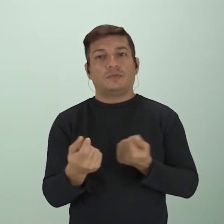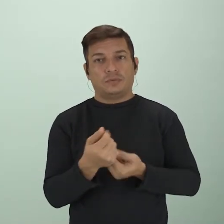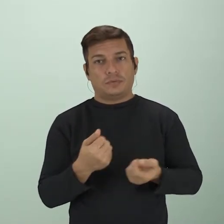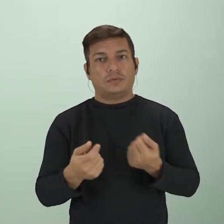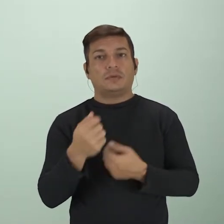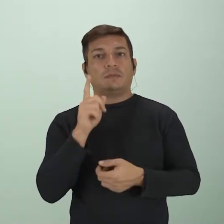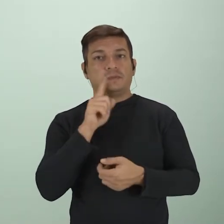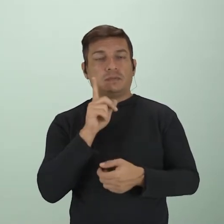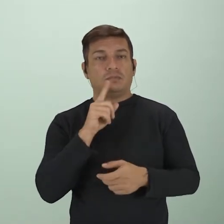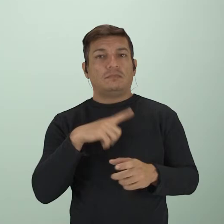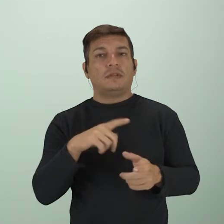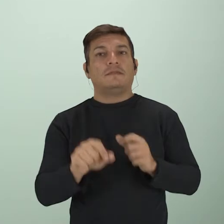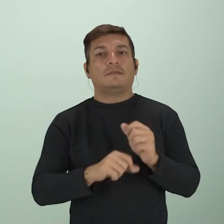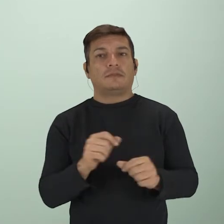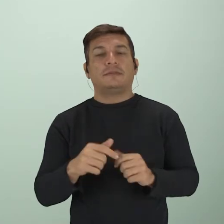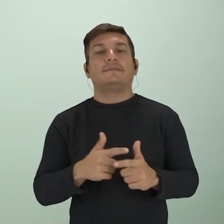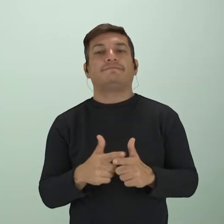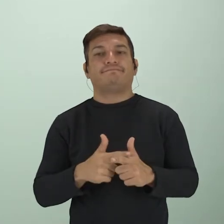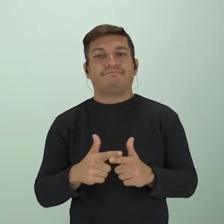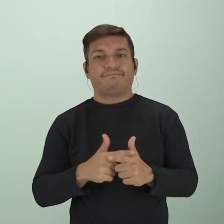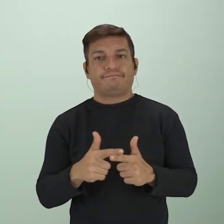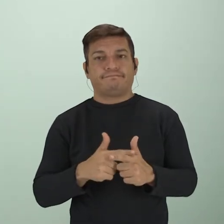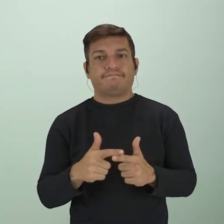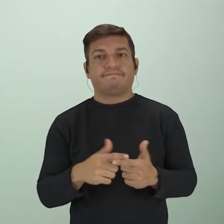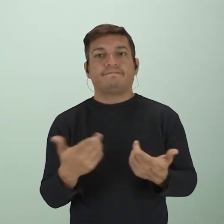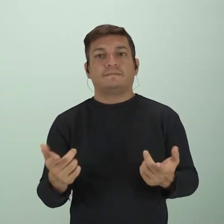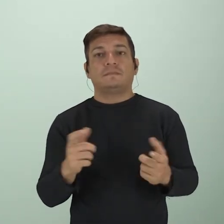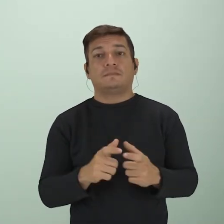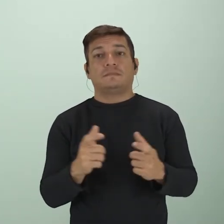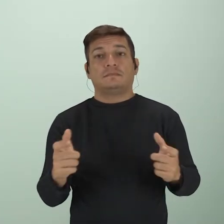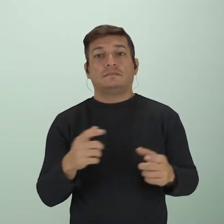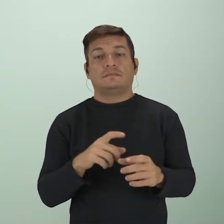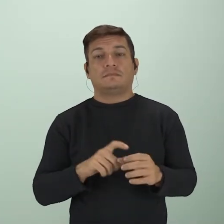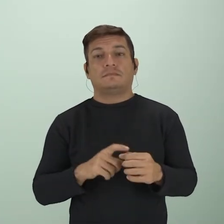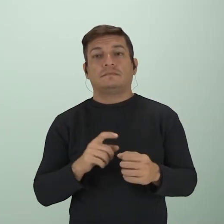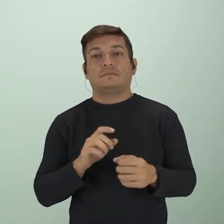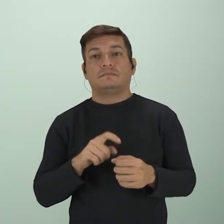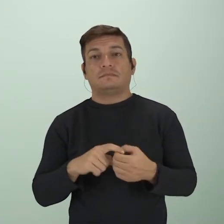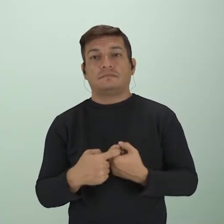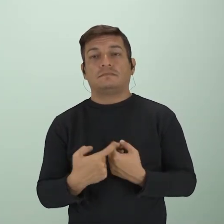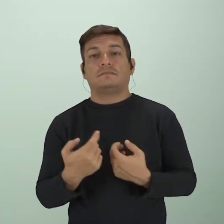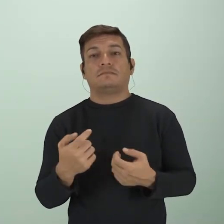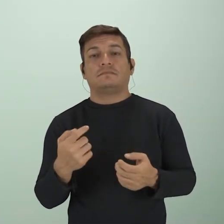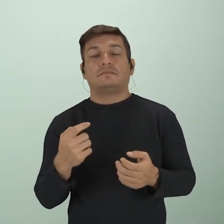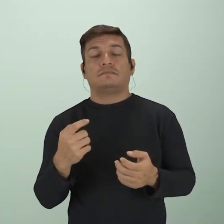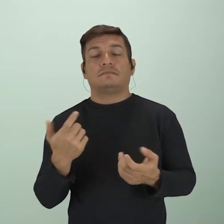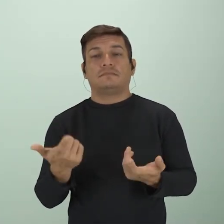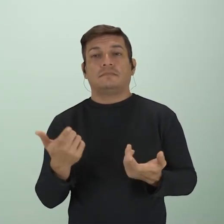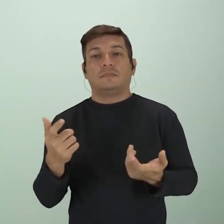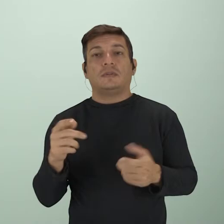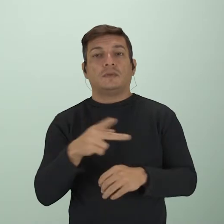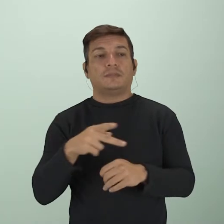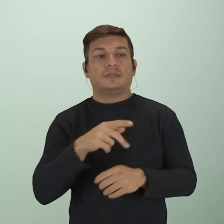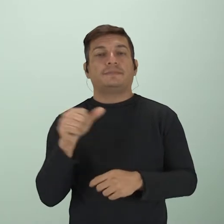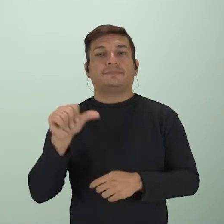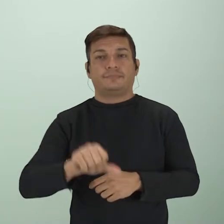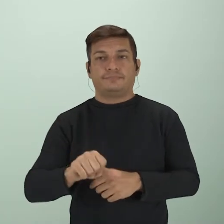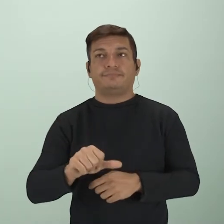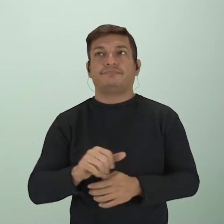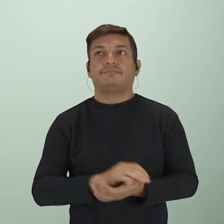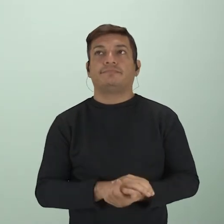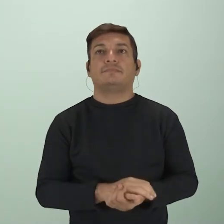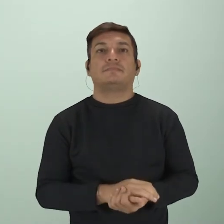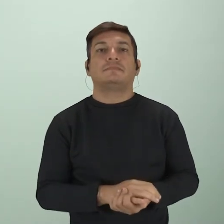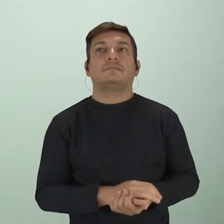foram afetados, de alguma forma. Quanto maior a dependência, mais aquele país foi afetado.